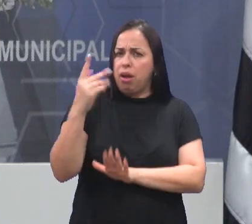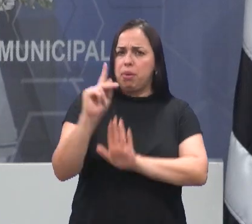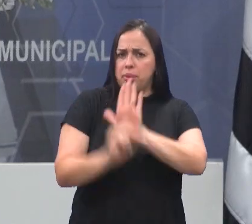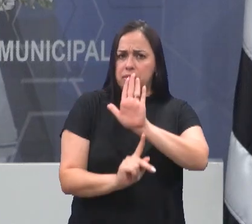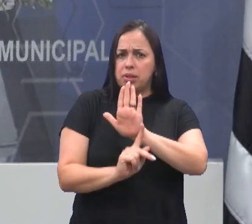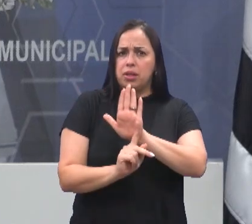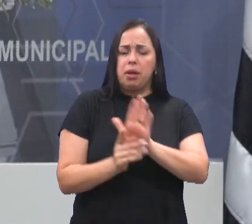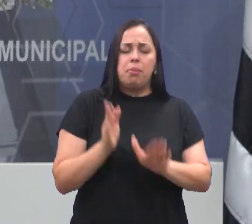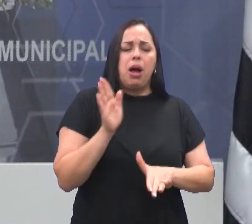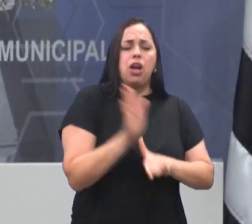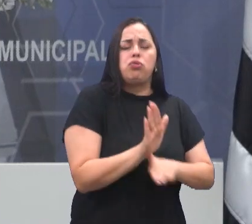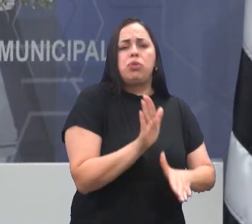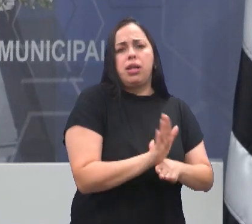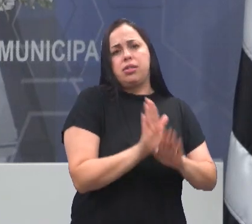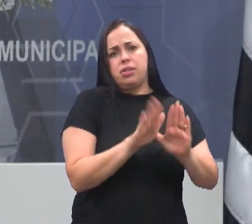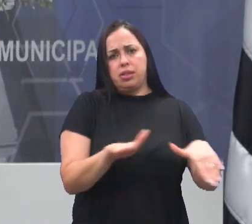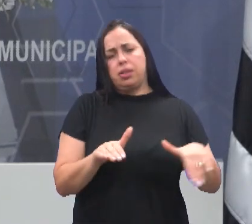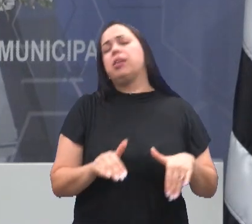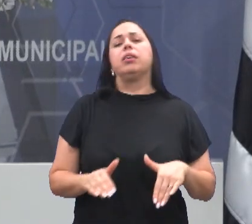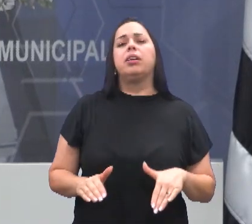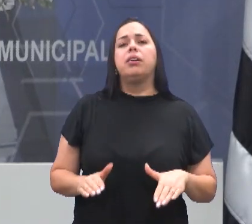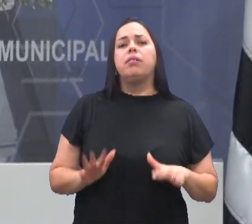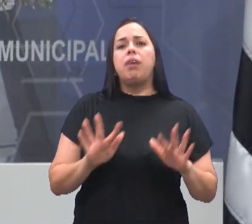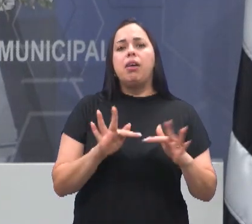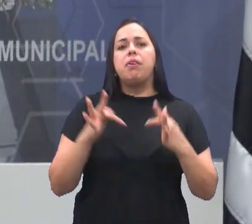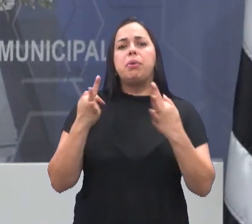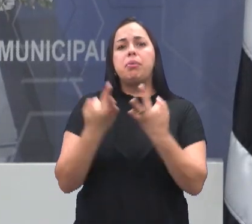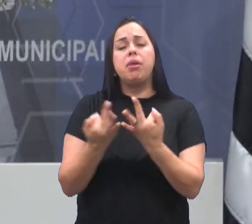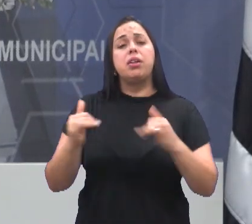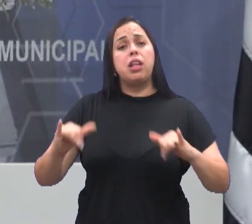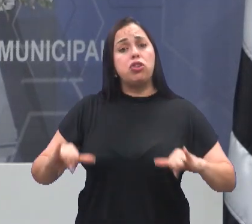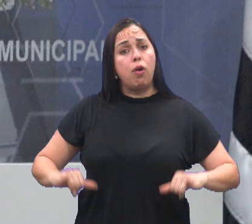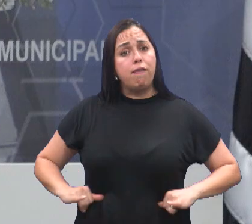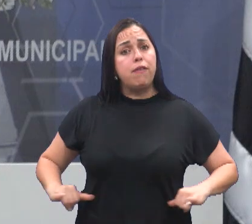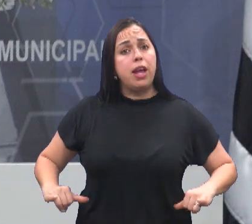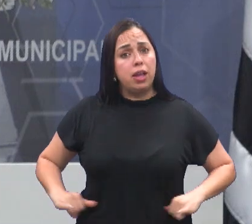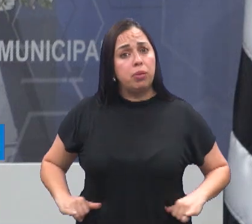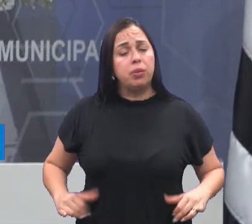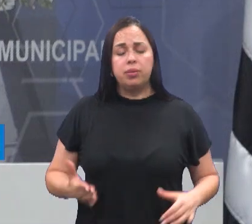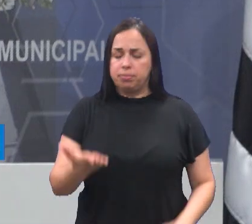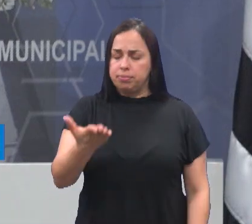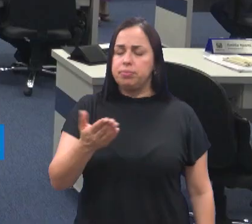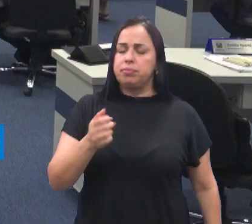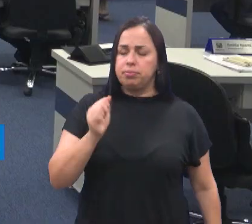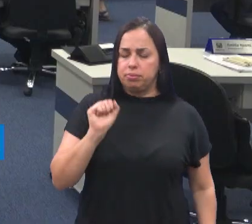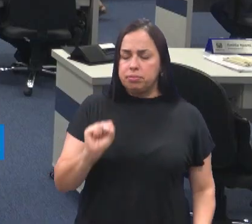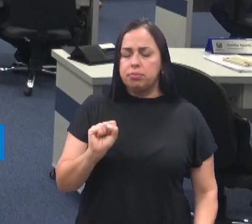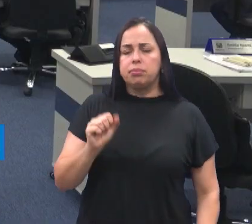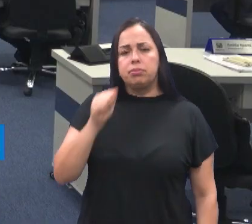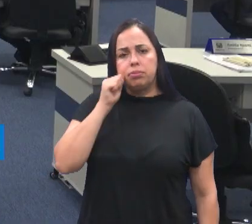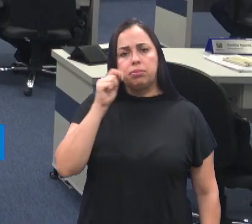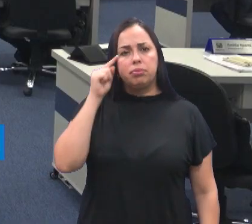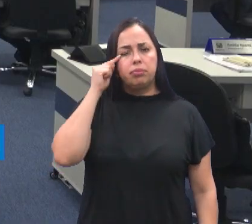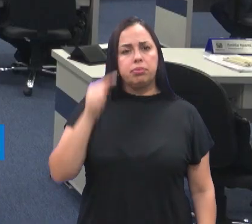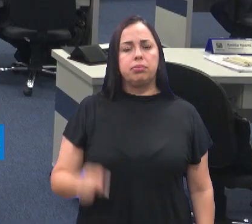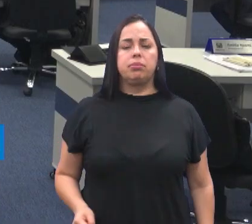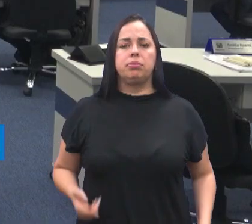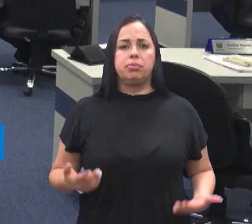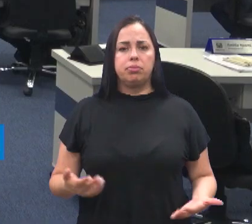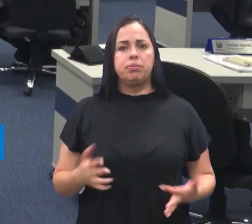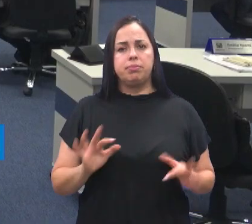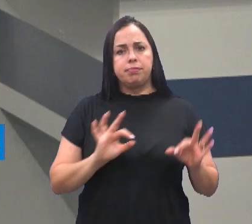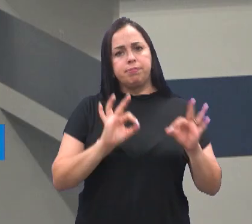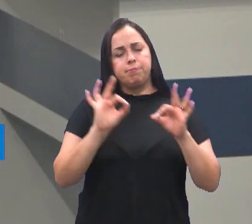aliviar muitas famílias que sofrem com esse absurdo. Vereadora Amélia, pode ir. Estou aqui olhando para